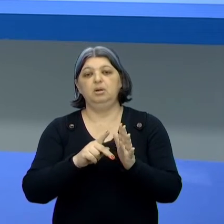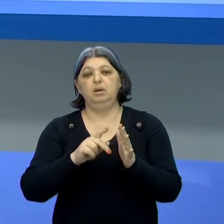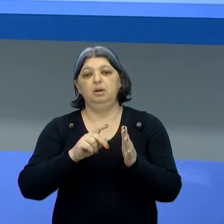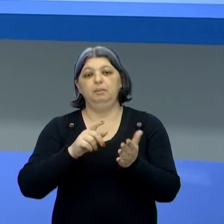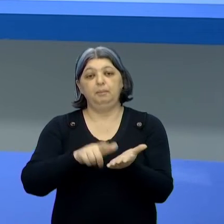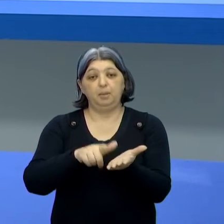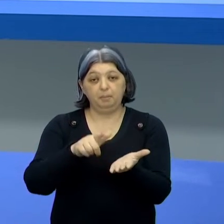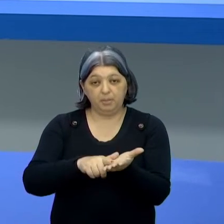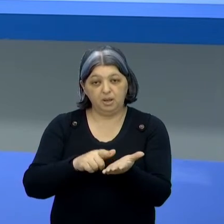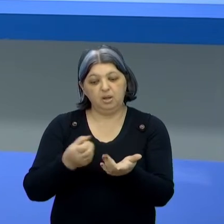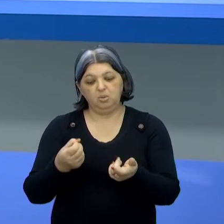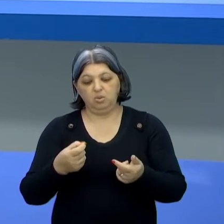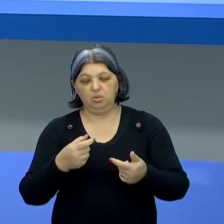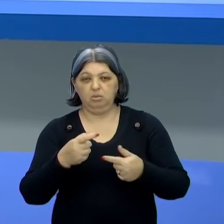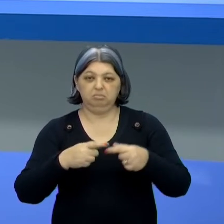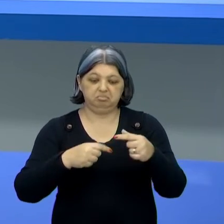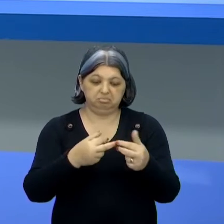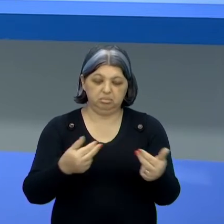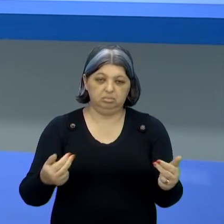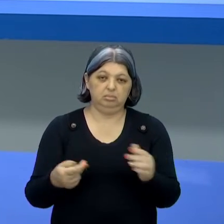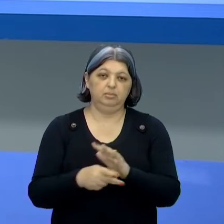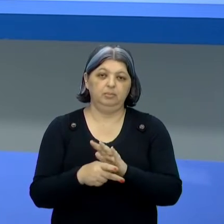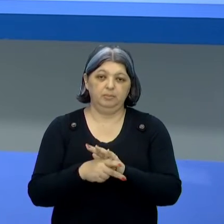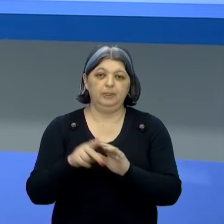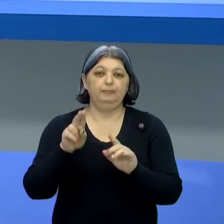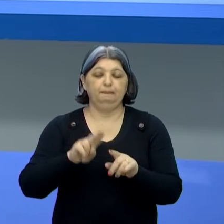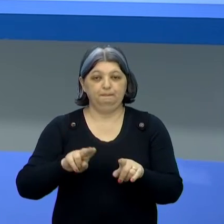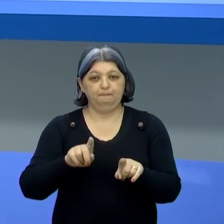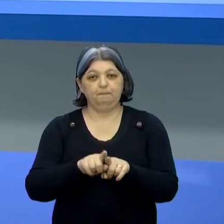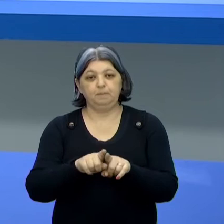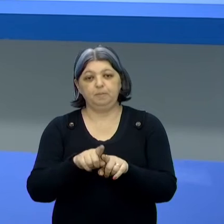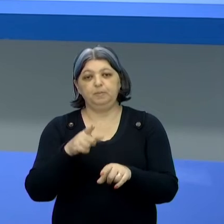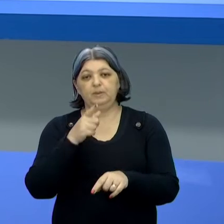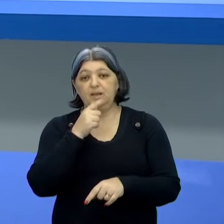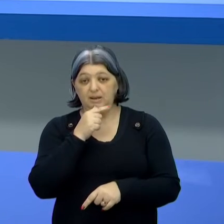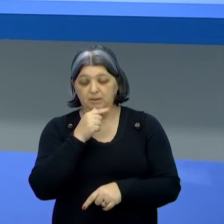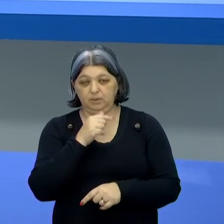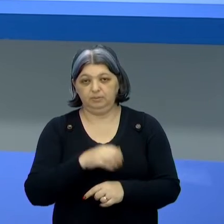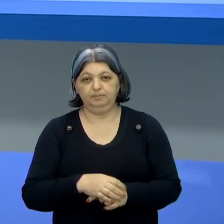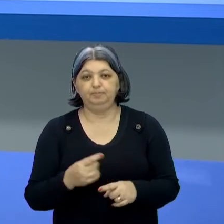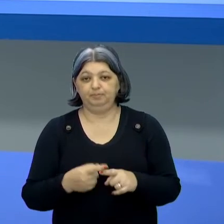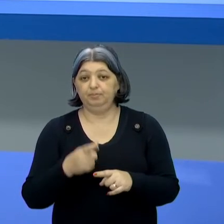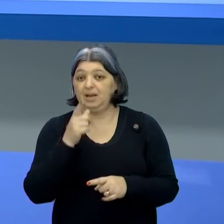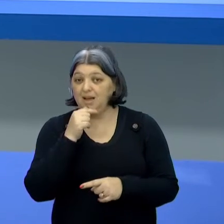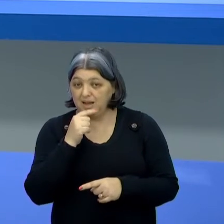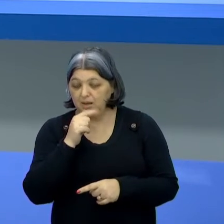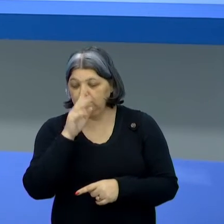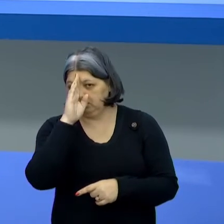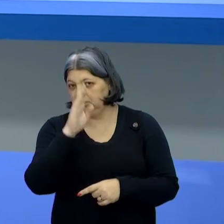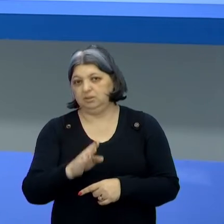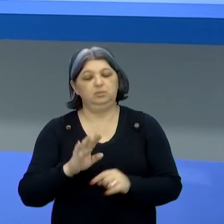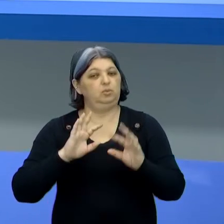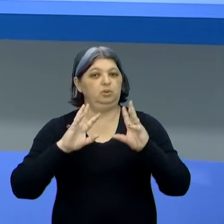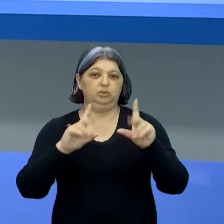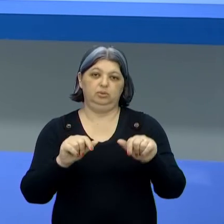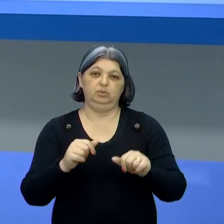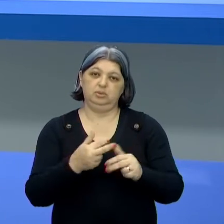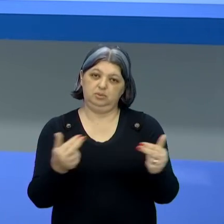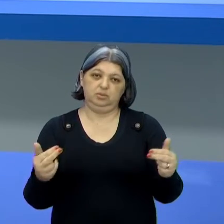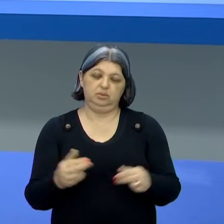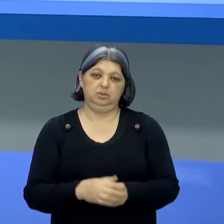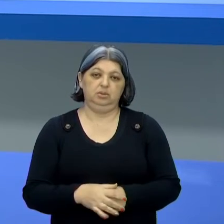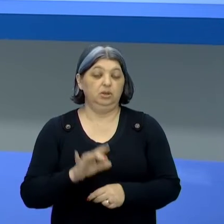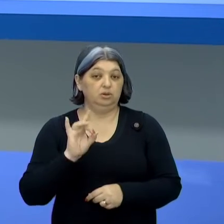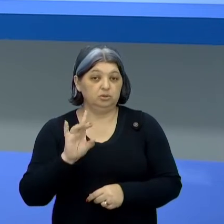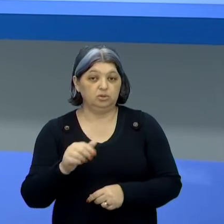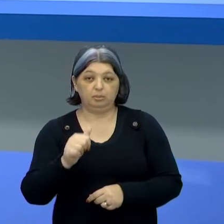Menos recursos hídricos que eu utilizo para a produção, né? Porque a água é fundamental para tudo, minha gente. Né? Não é